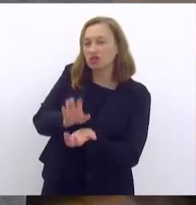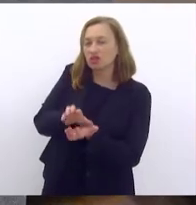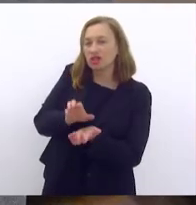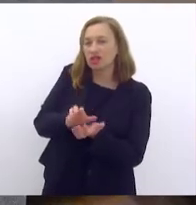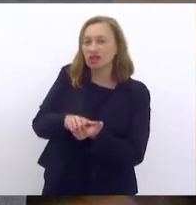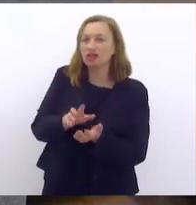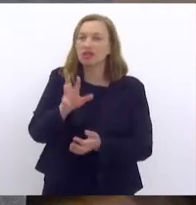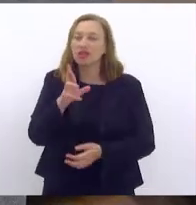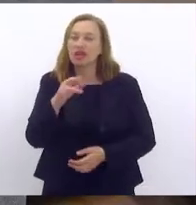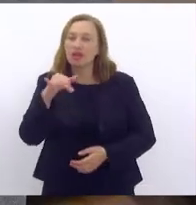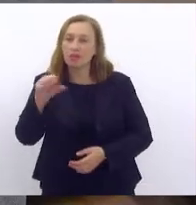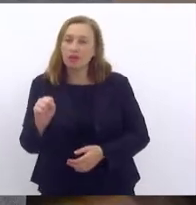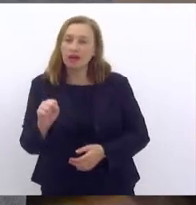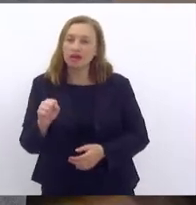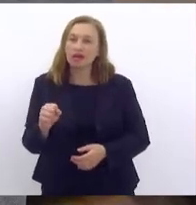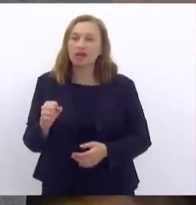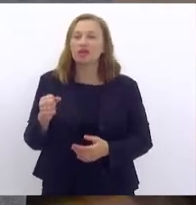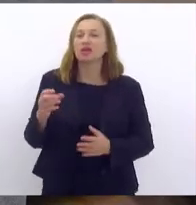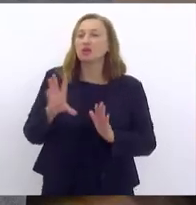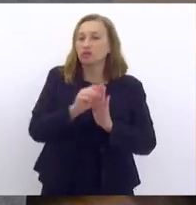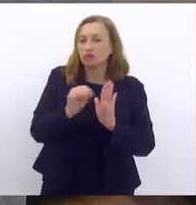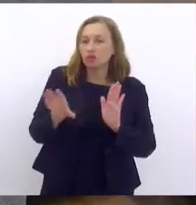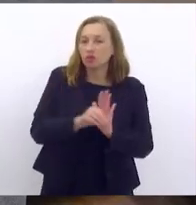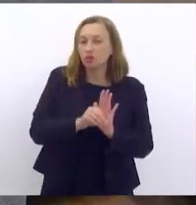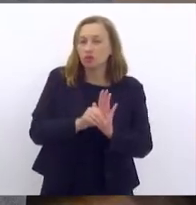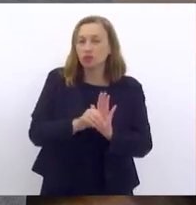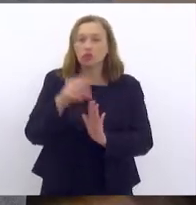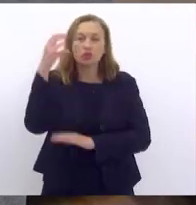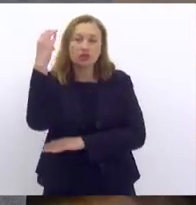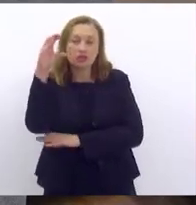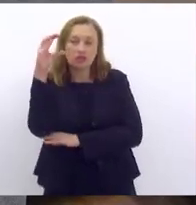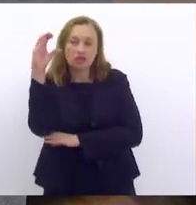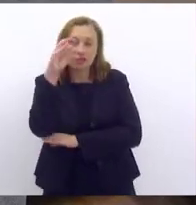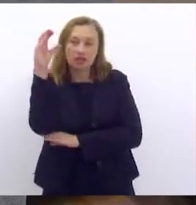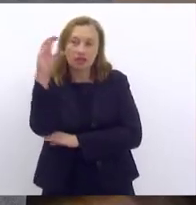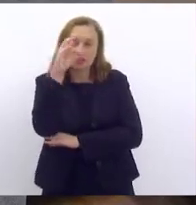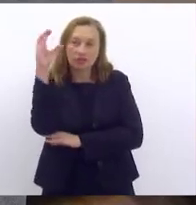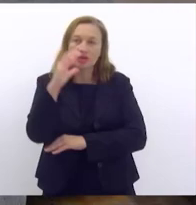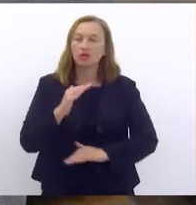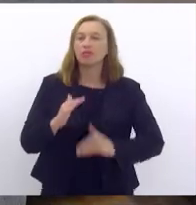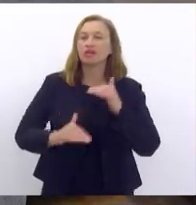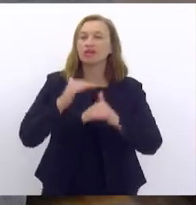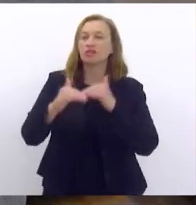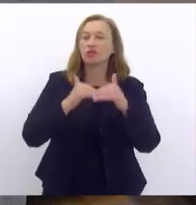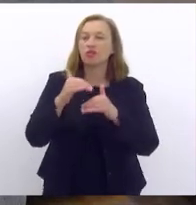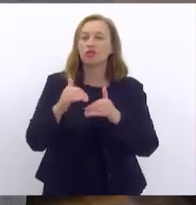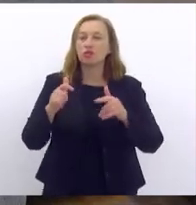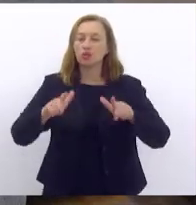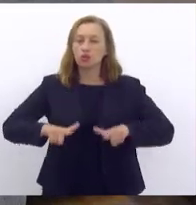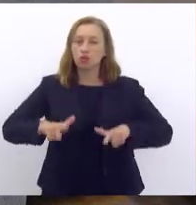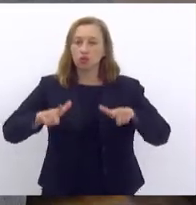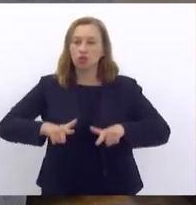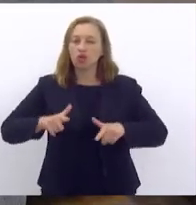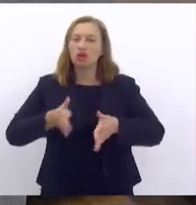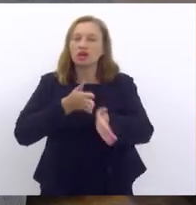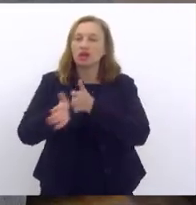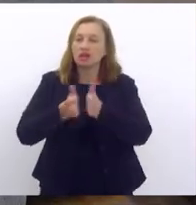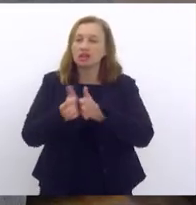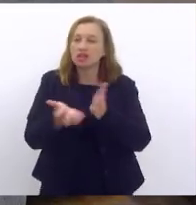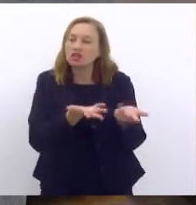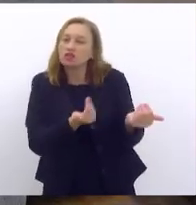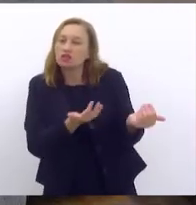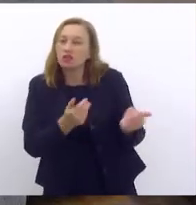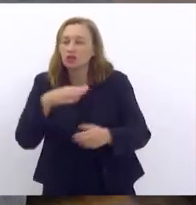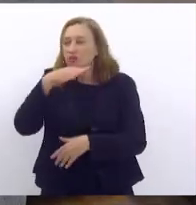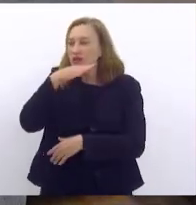de conteúdos científicos. Isso faz com que desenvolva o território, dê acesso à juventude de